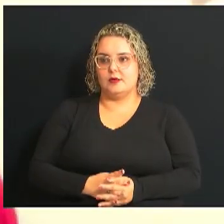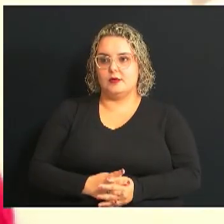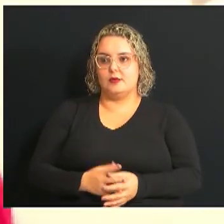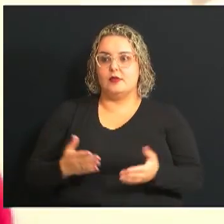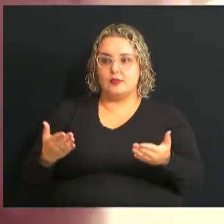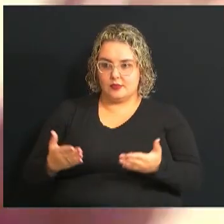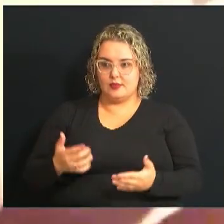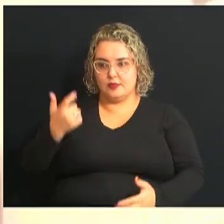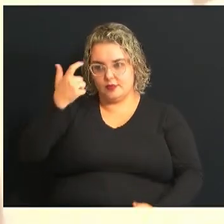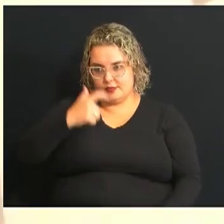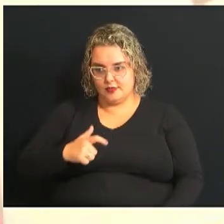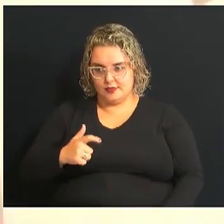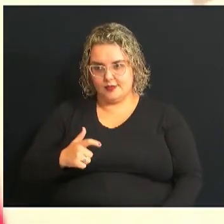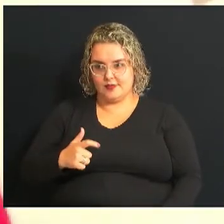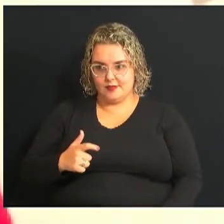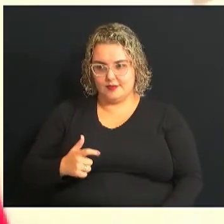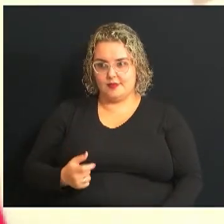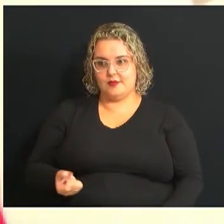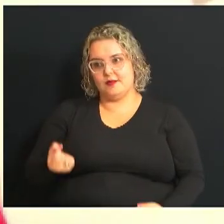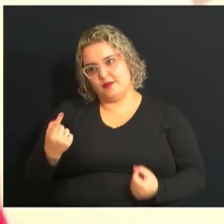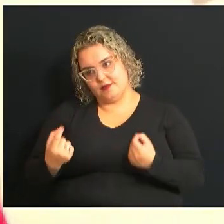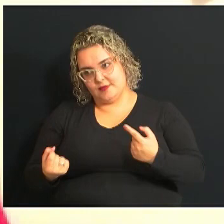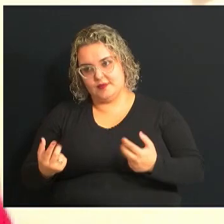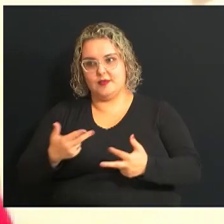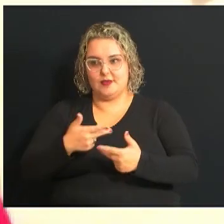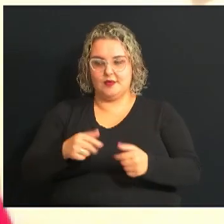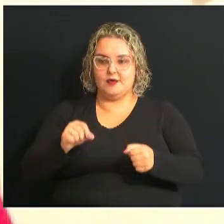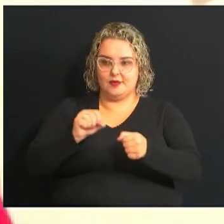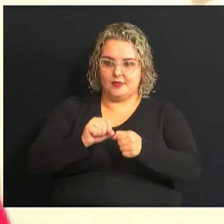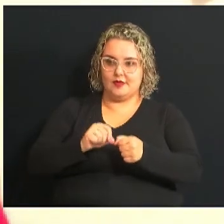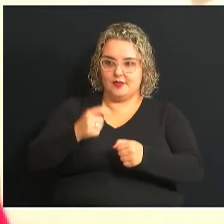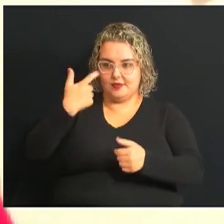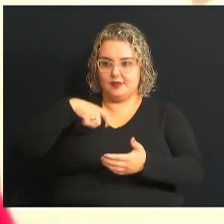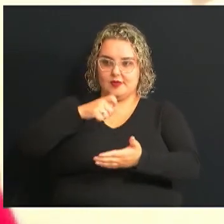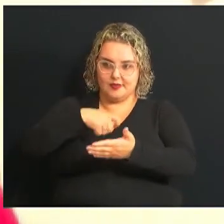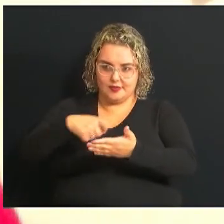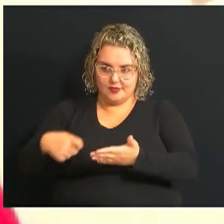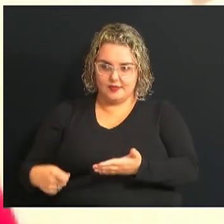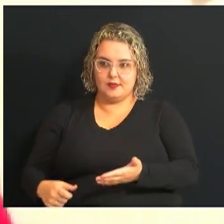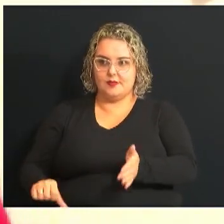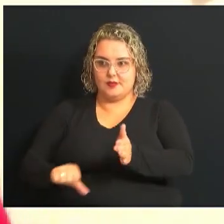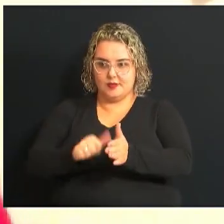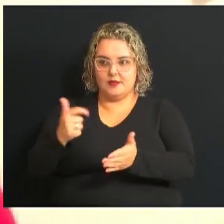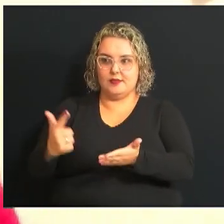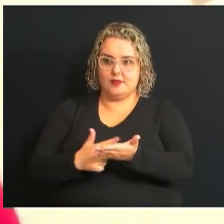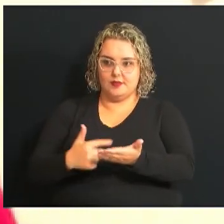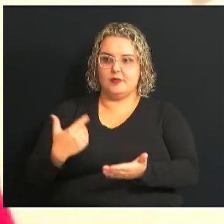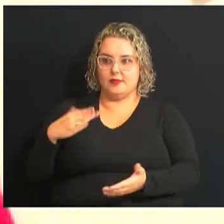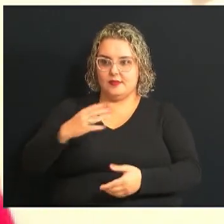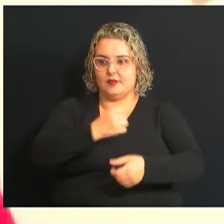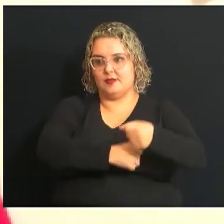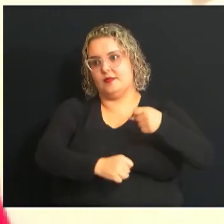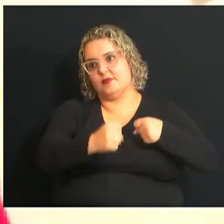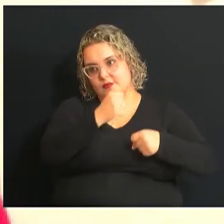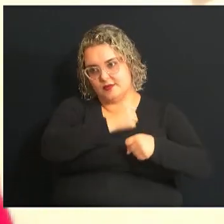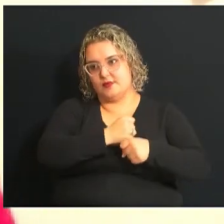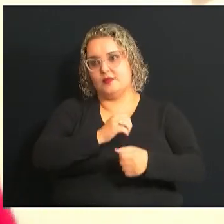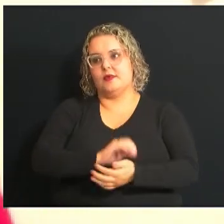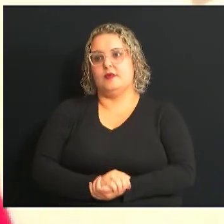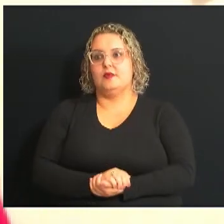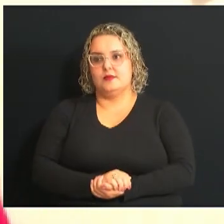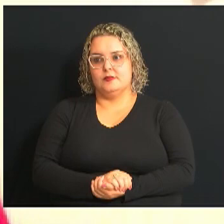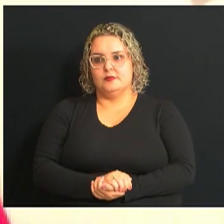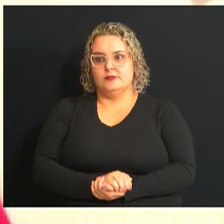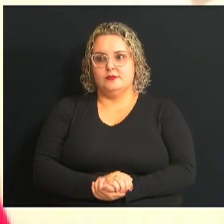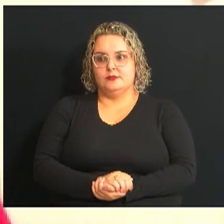Hoje eu tenho algumas coisas que eu faço, eu sou escritora, né? Eu publiquei o meu primeiro livro no ano passado e pretendo